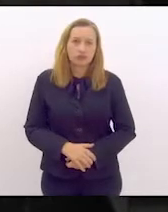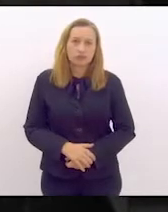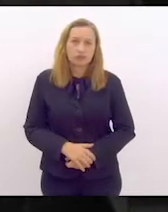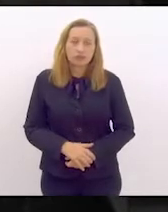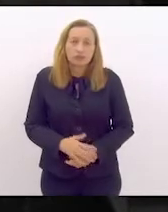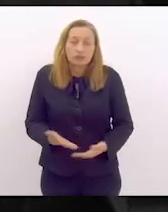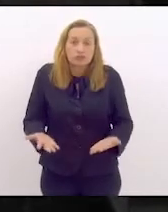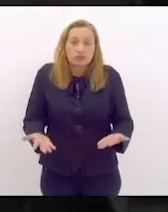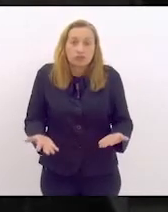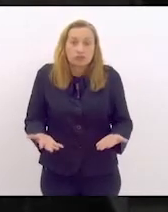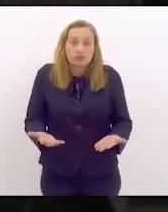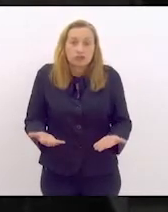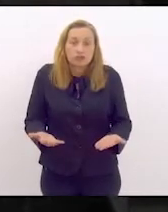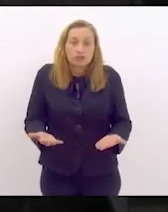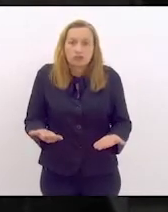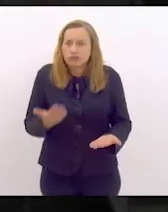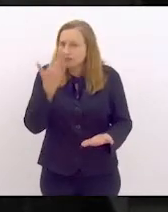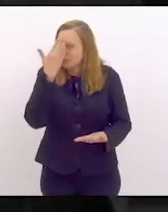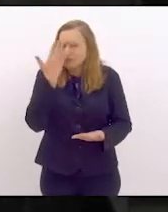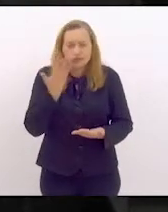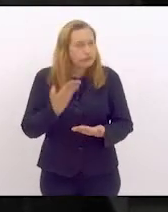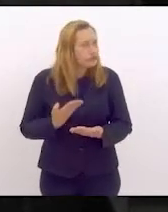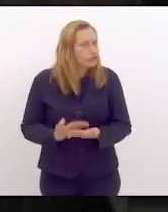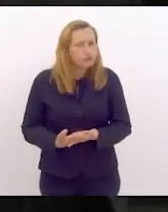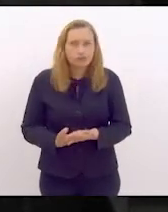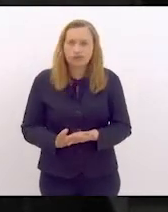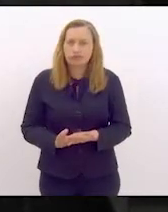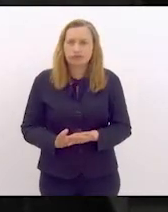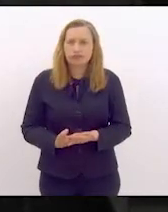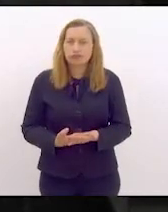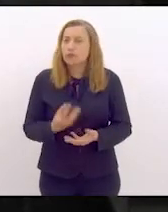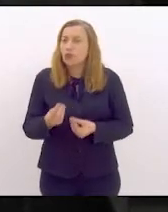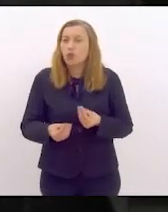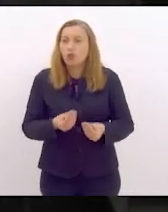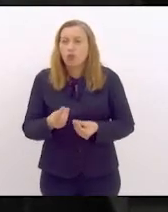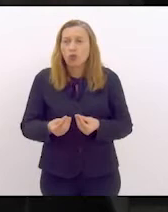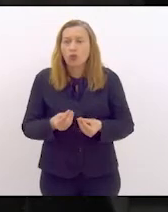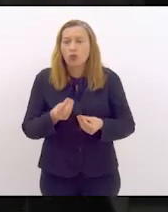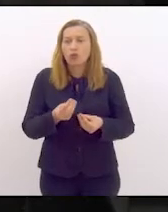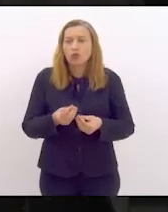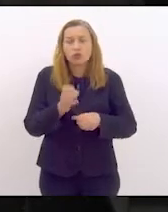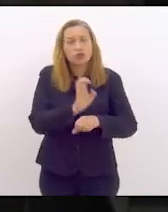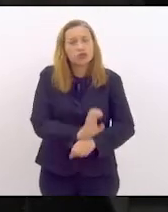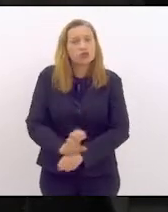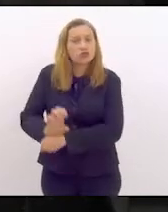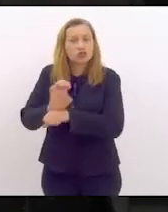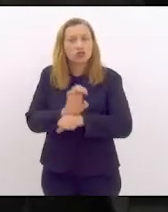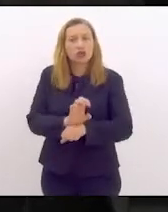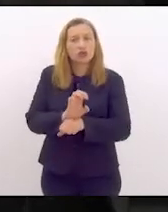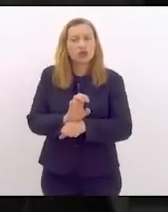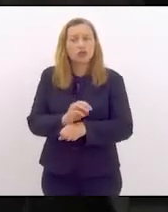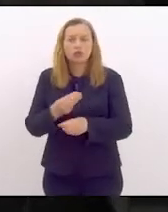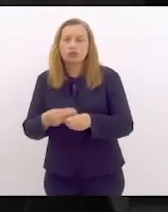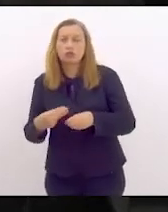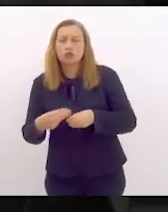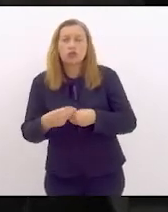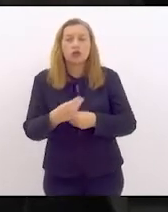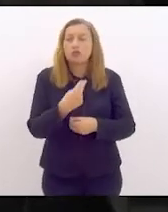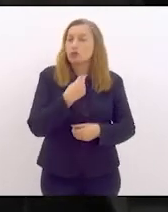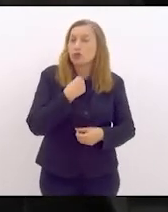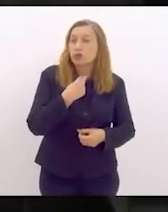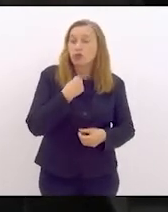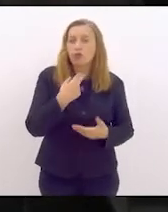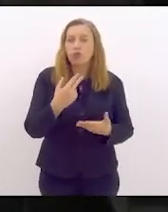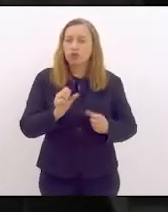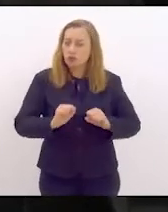Isso é inacreditável, como a União, os estados e os municípios não podem